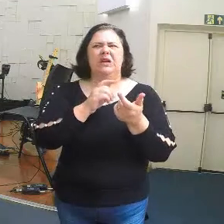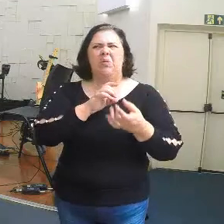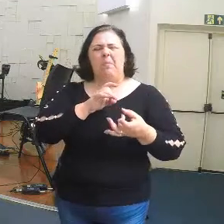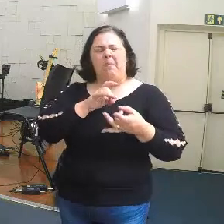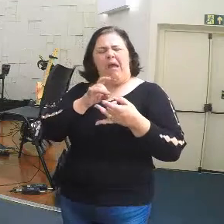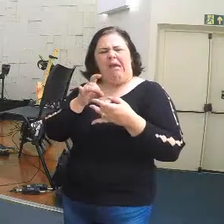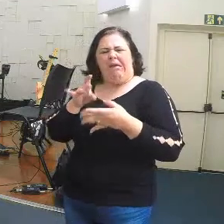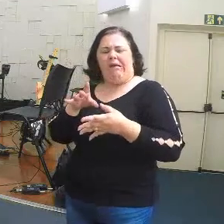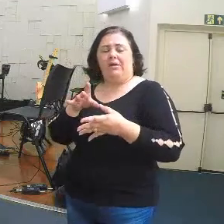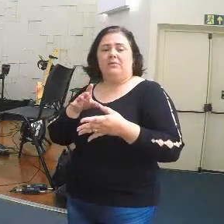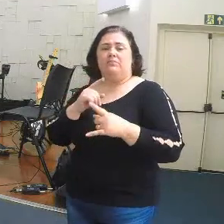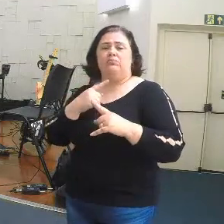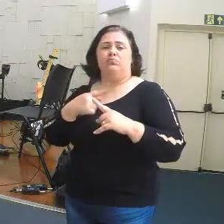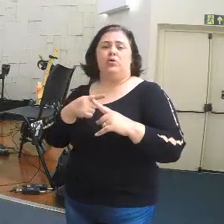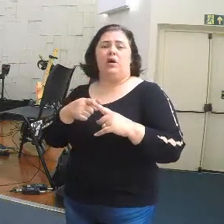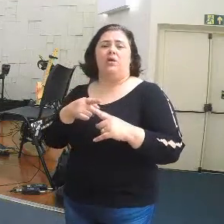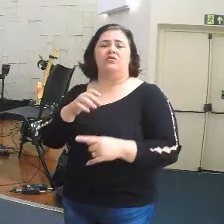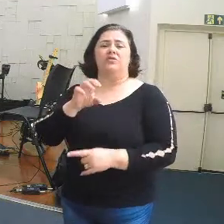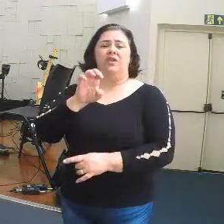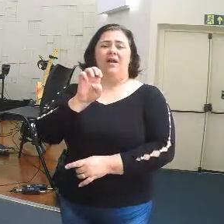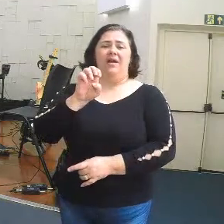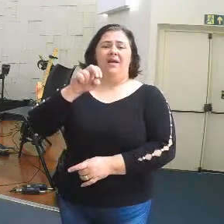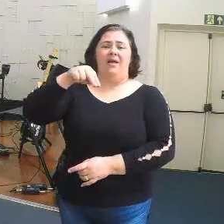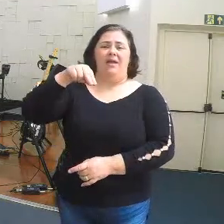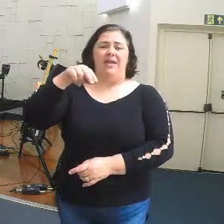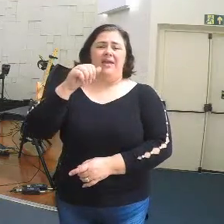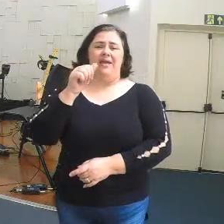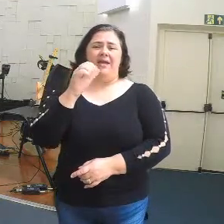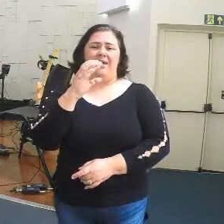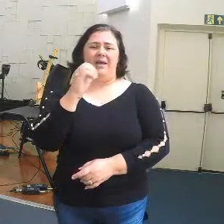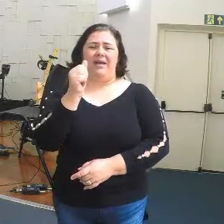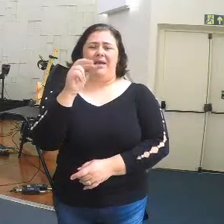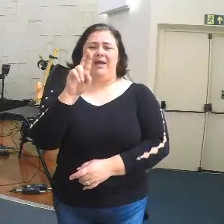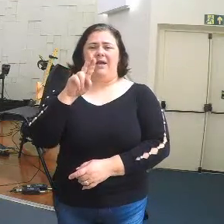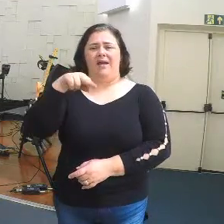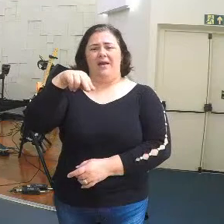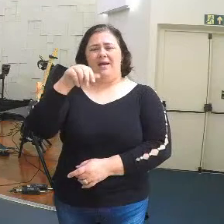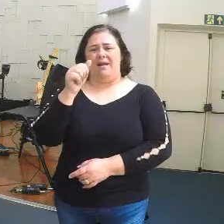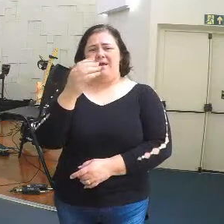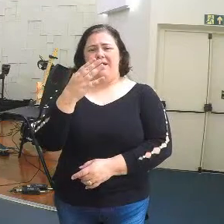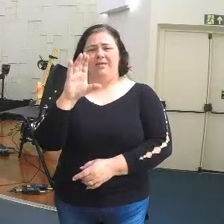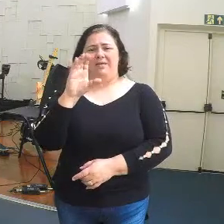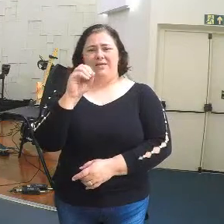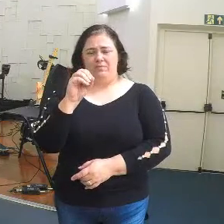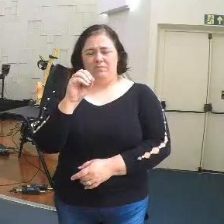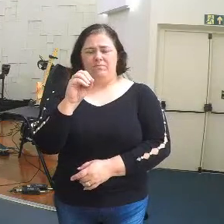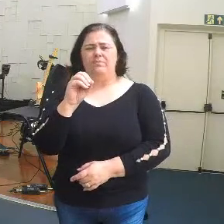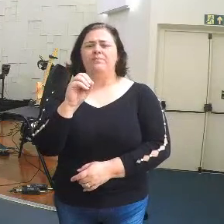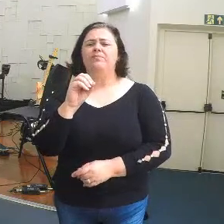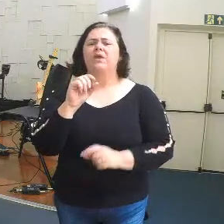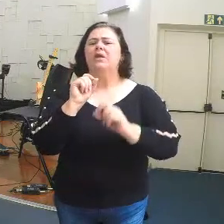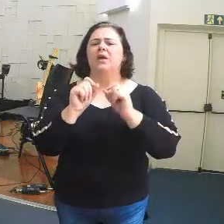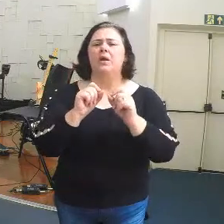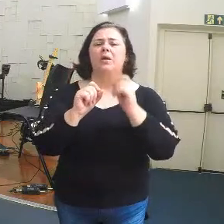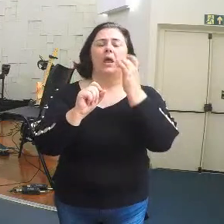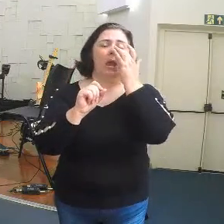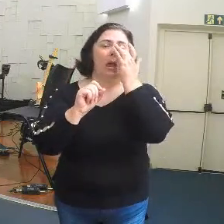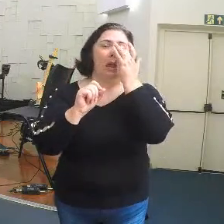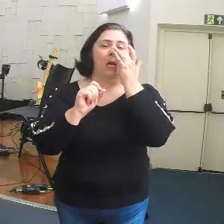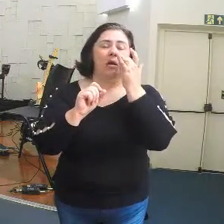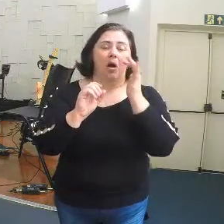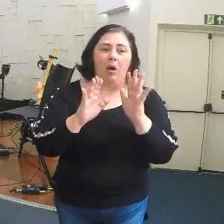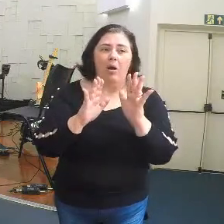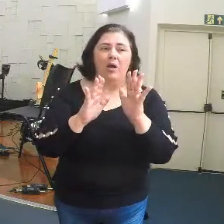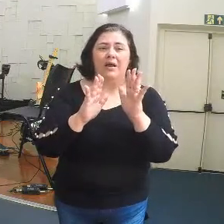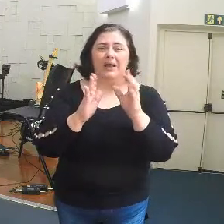encarnação. Então os apóstolos, no final do primeiro século, precisaram afirmar a encarnação como sendo a base